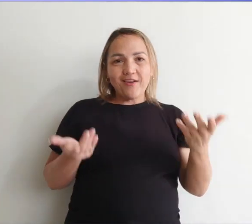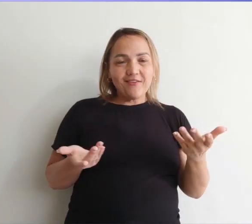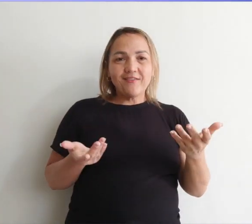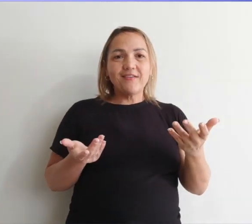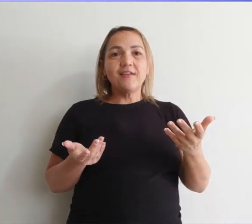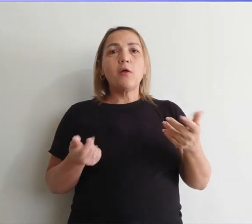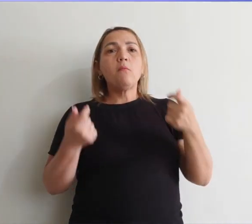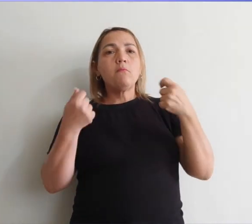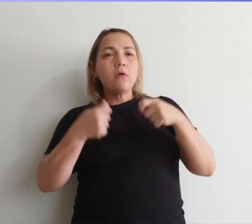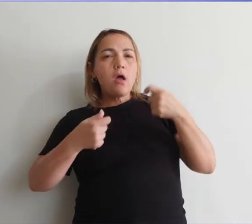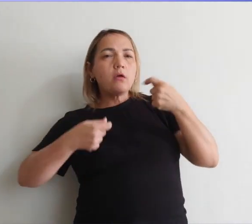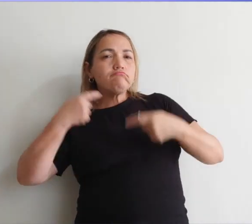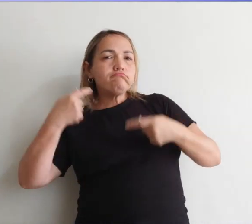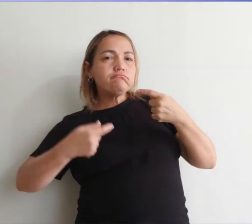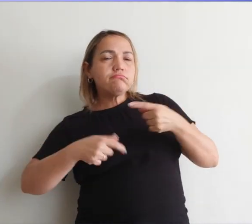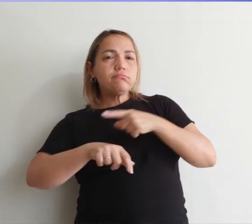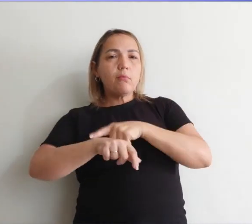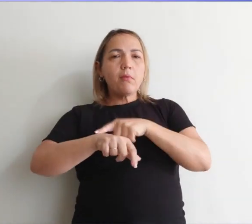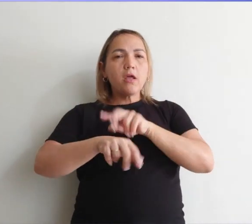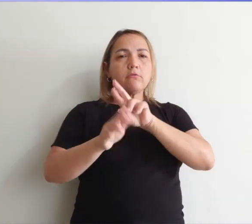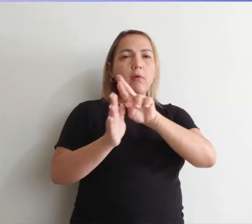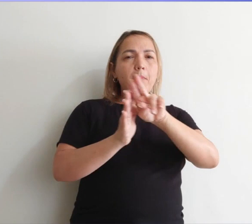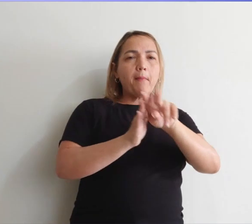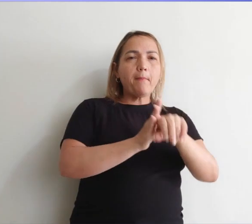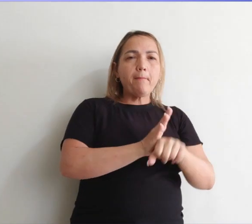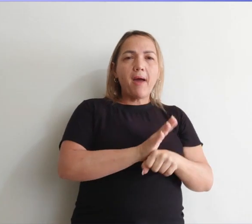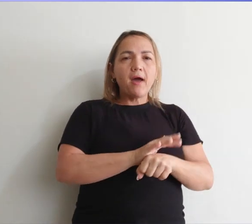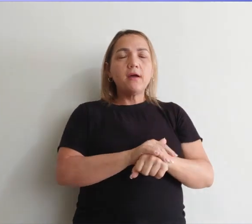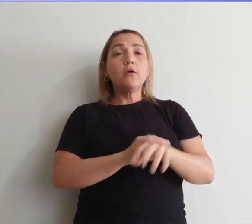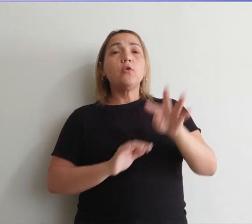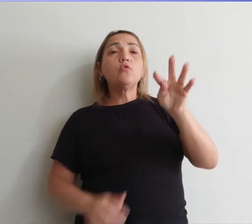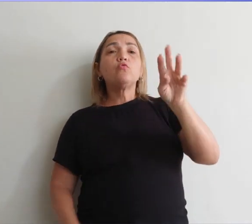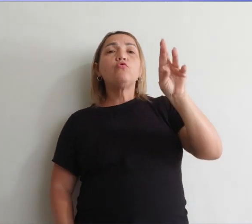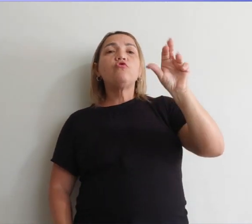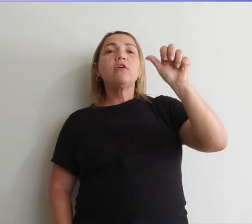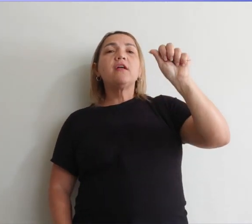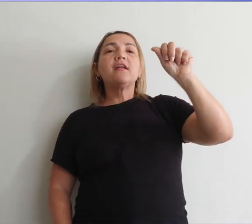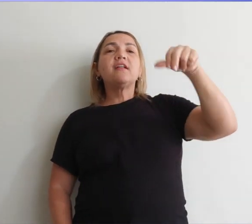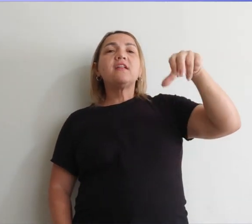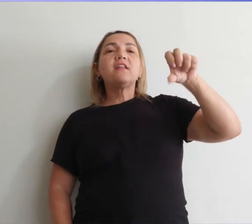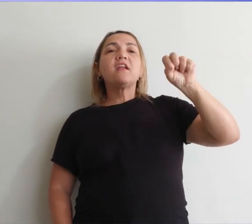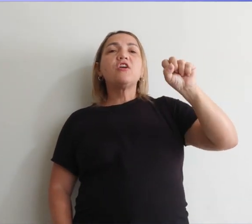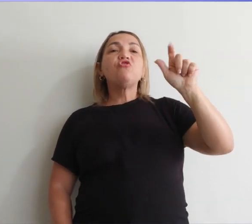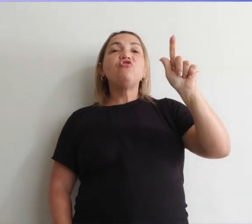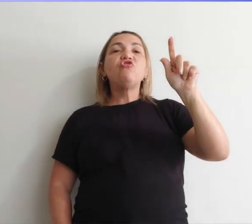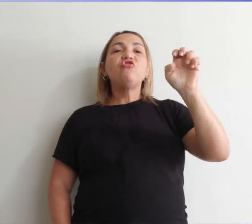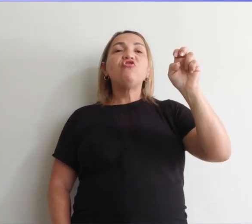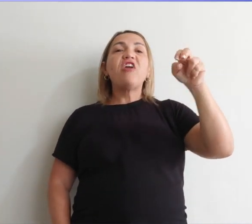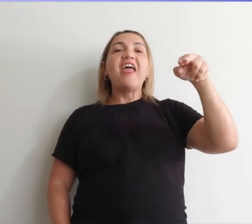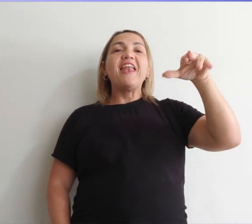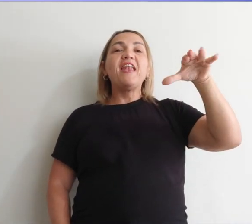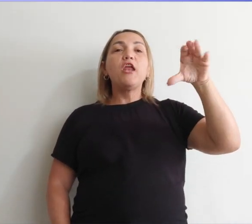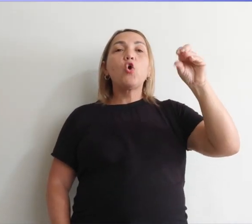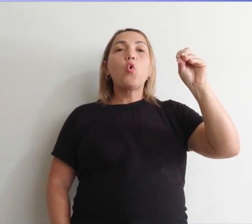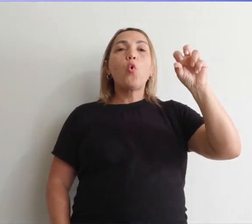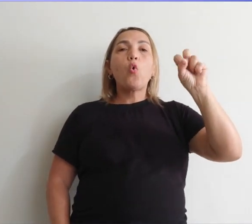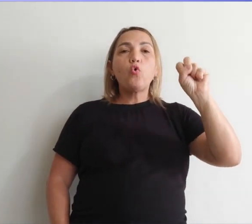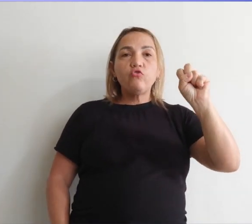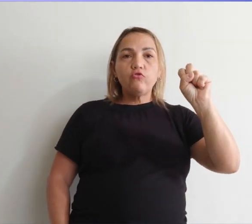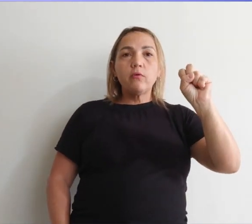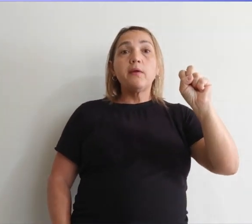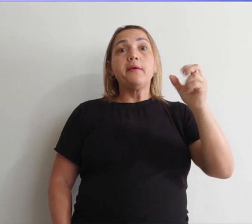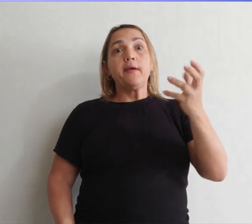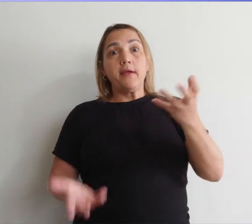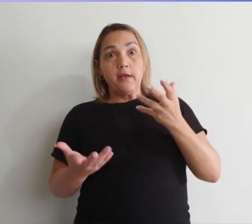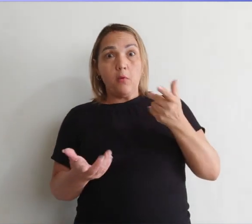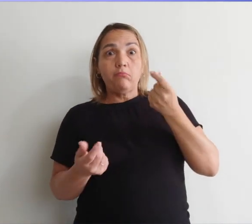questões, né? E tem que ser discutido com um outro momento, né? A questão dos transgênicos, porque no começo os transgênicos eles são voltados realmente para ganhar